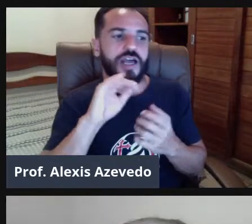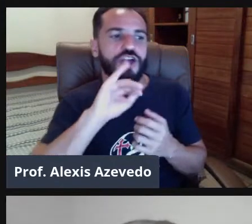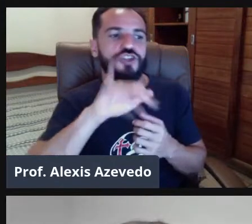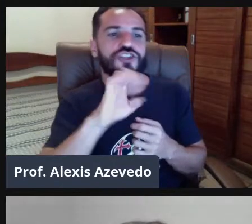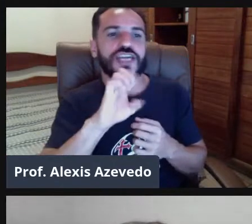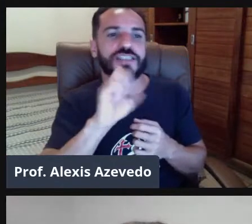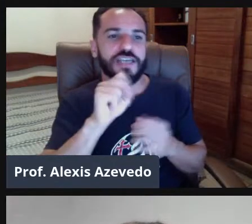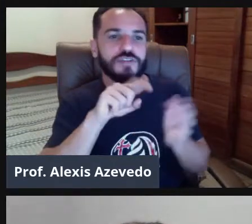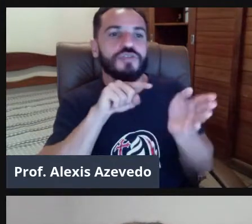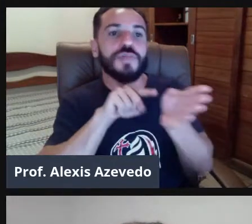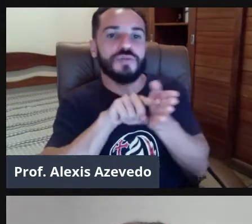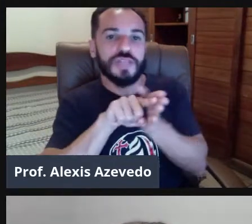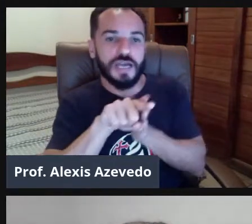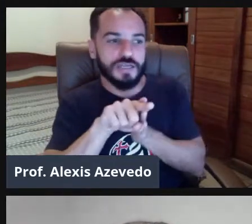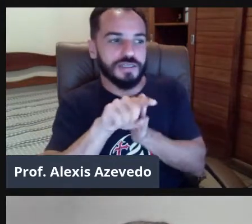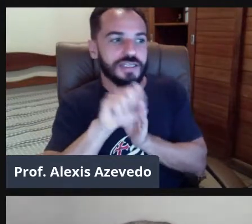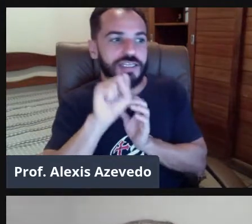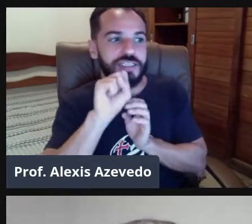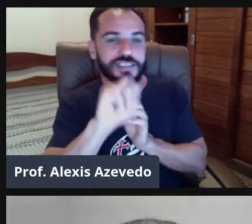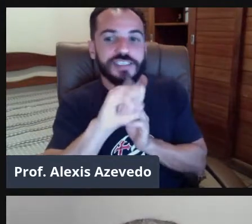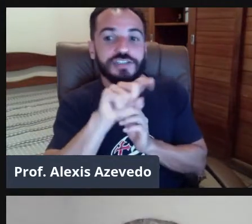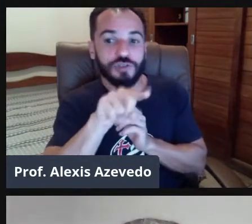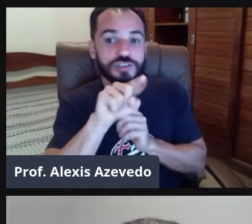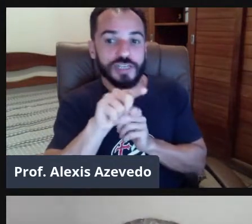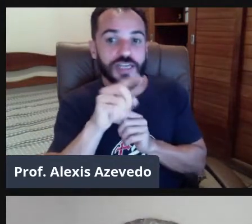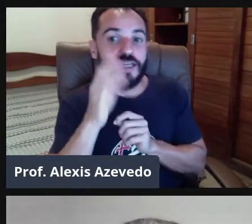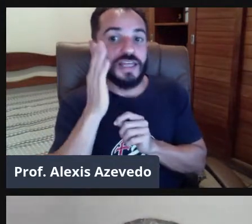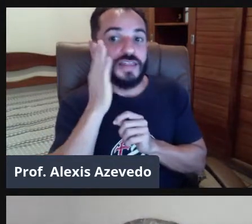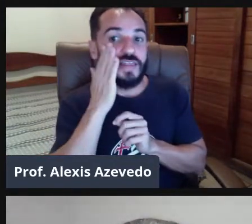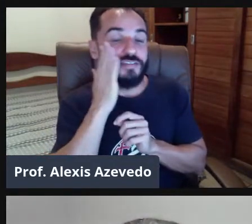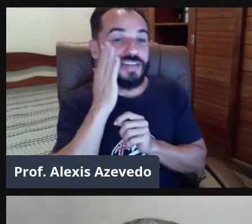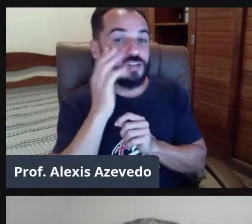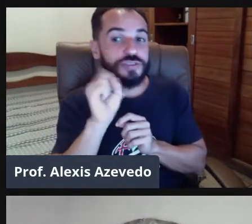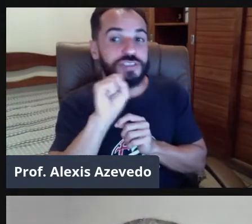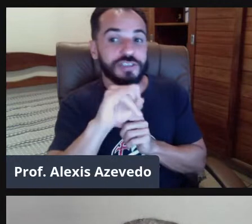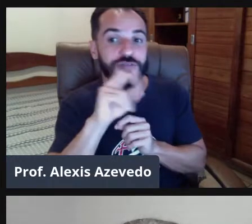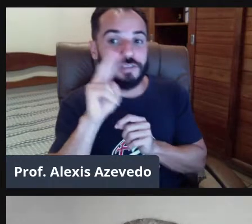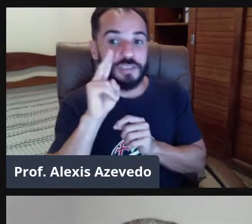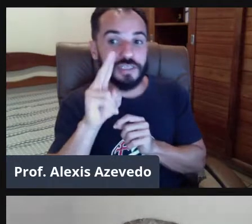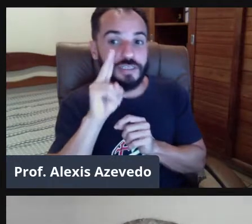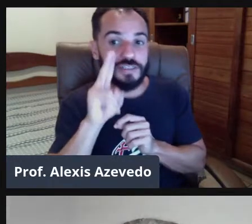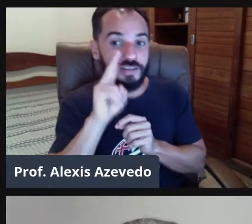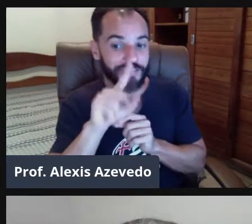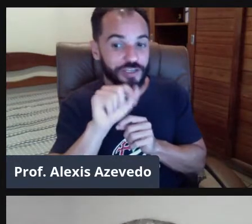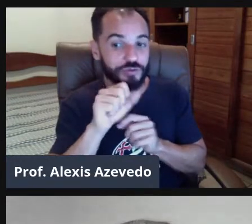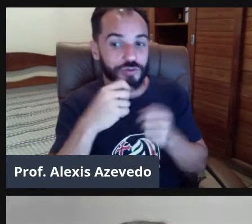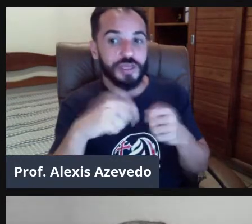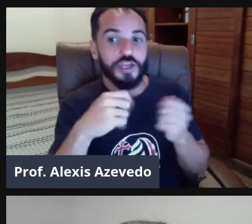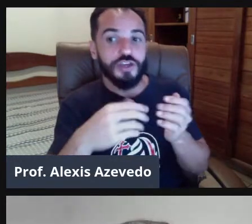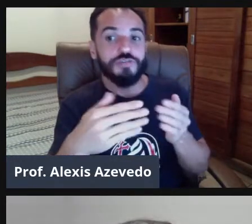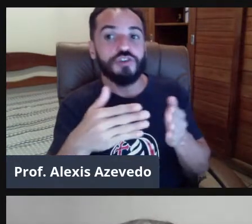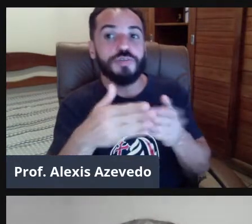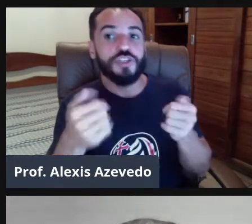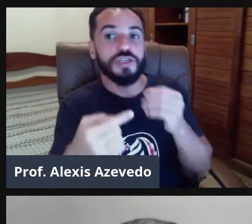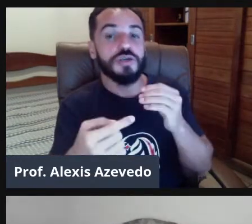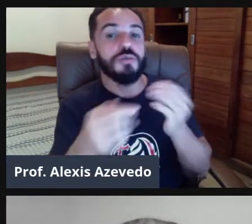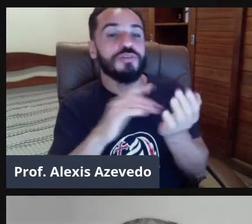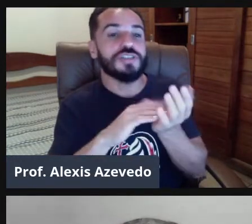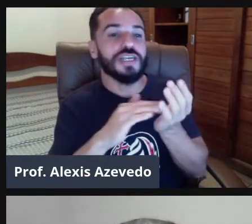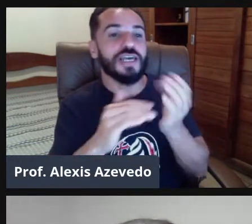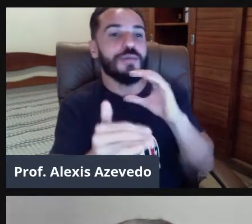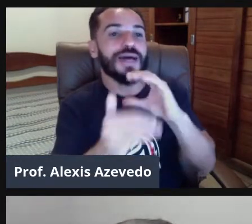do que uma história da arte, assim, talvez, e muito mais para o universo da curadoria. A história da arte teria que